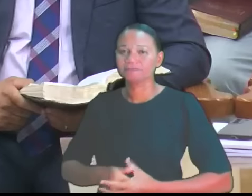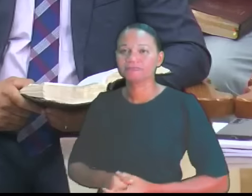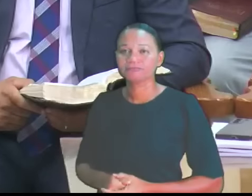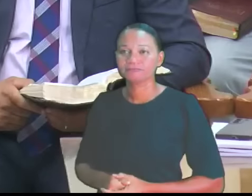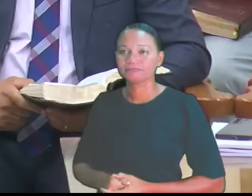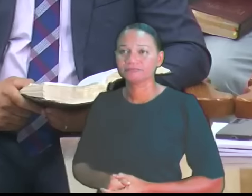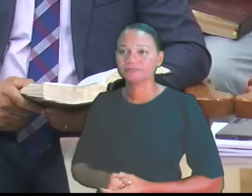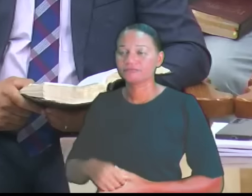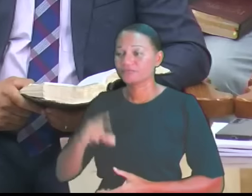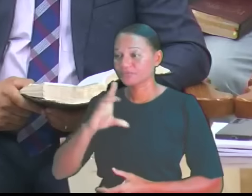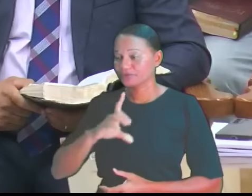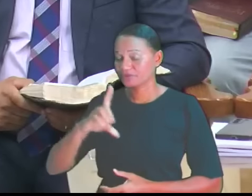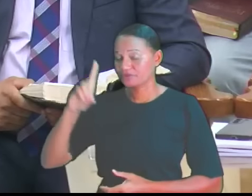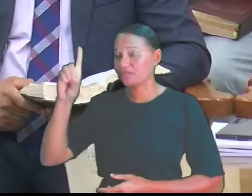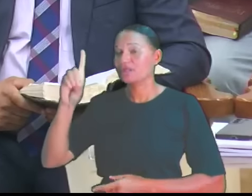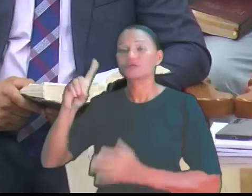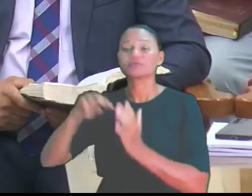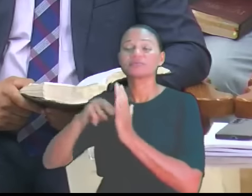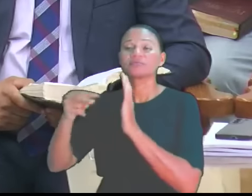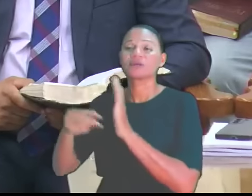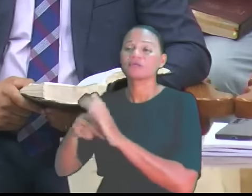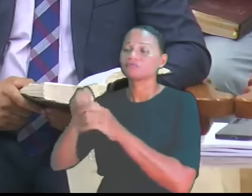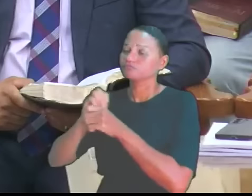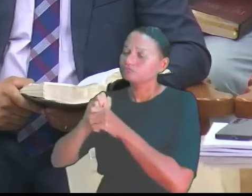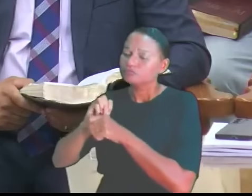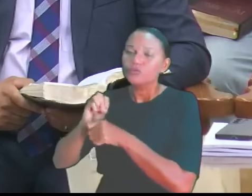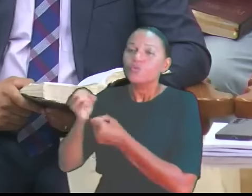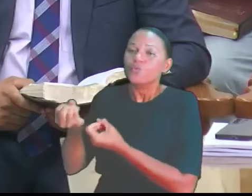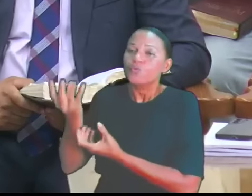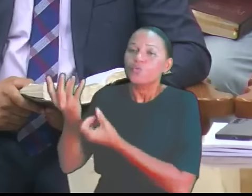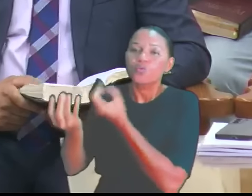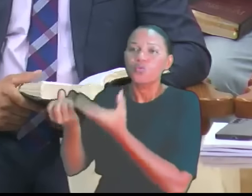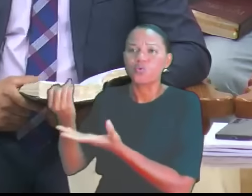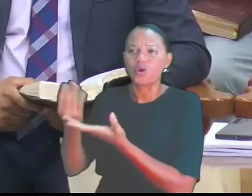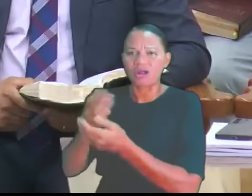Deus é fonte, a igreja não depende de ninguém.